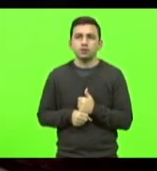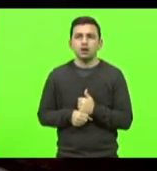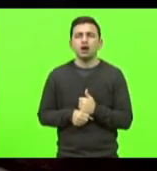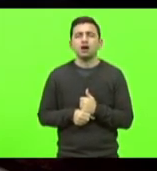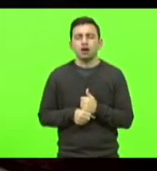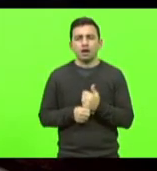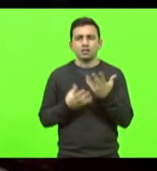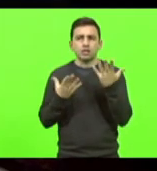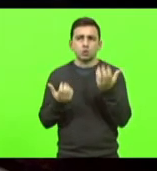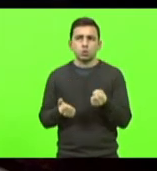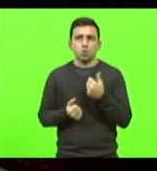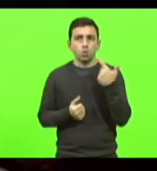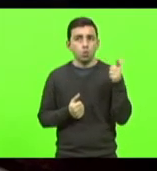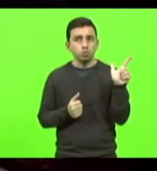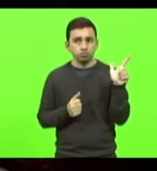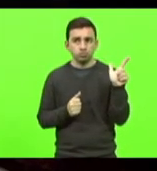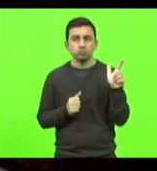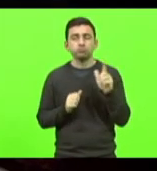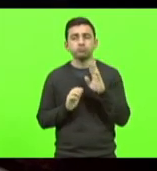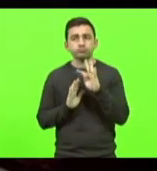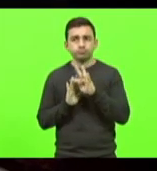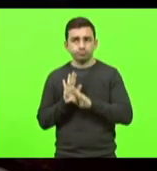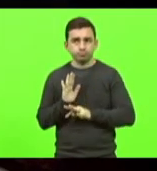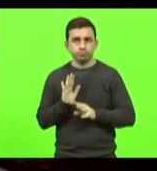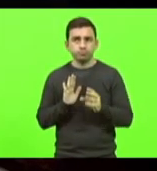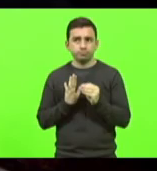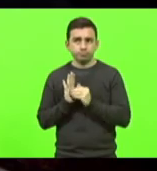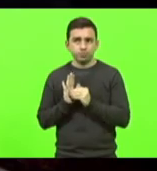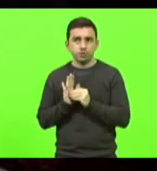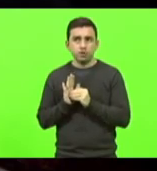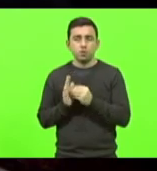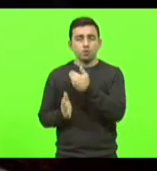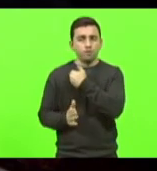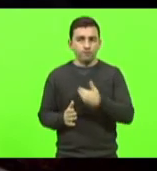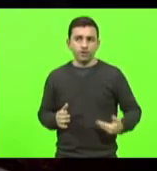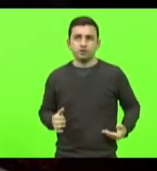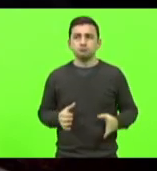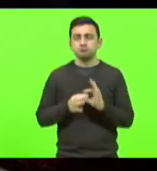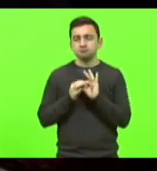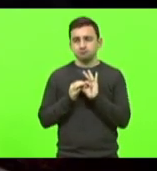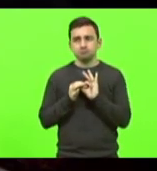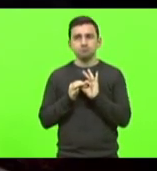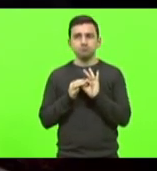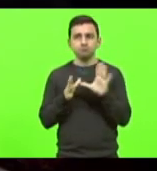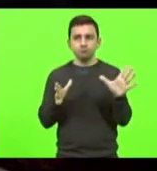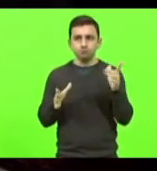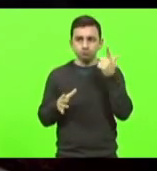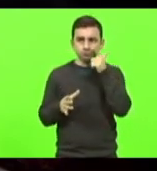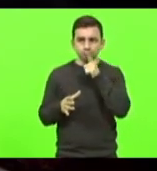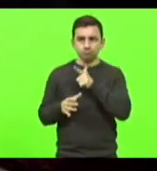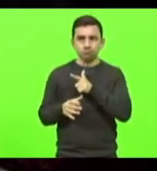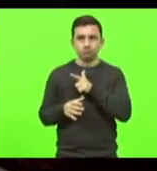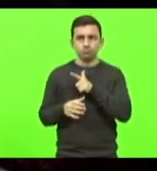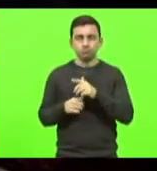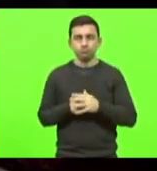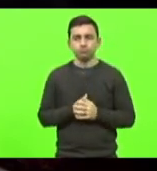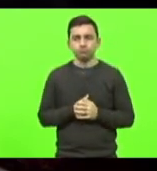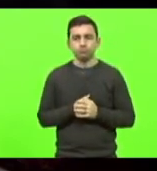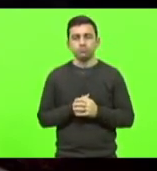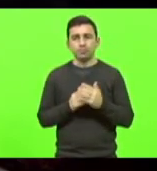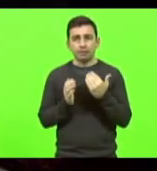outra redação o governo cedeu na regra de transição de maneira bastante